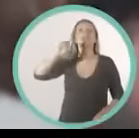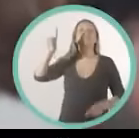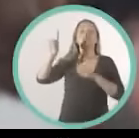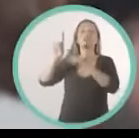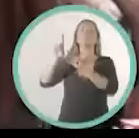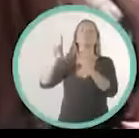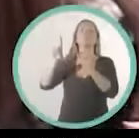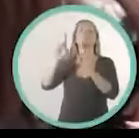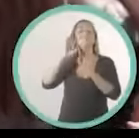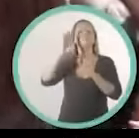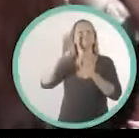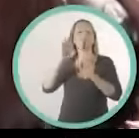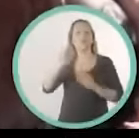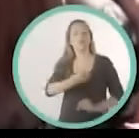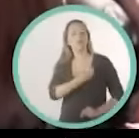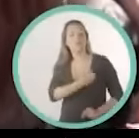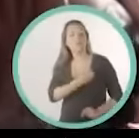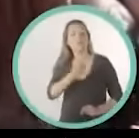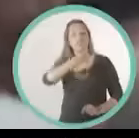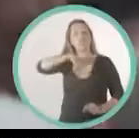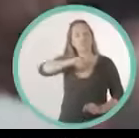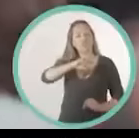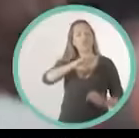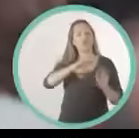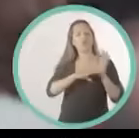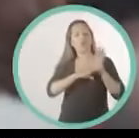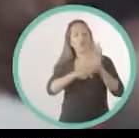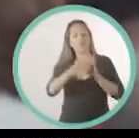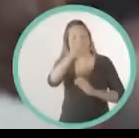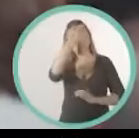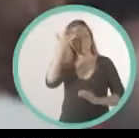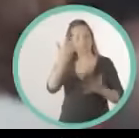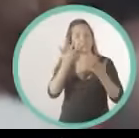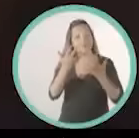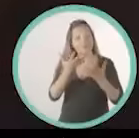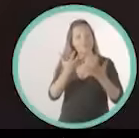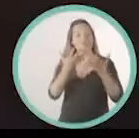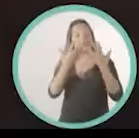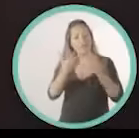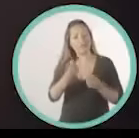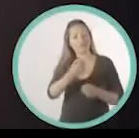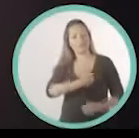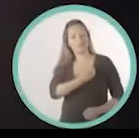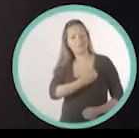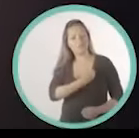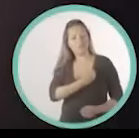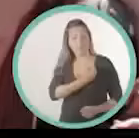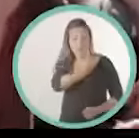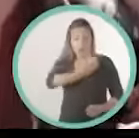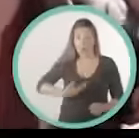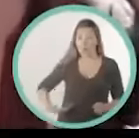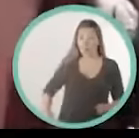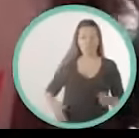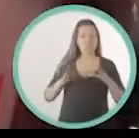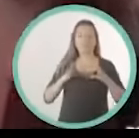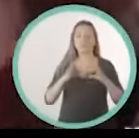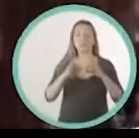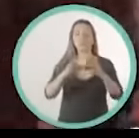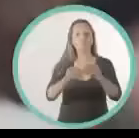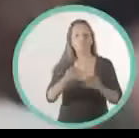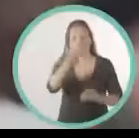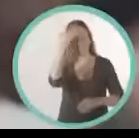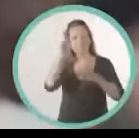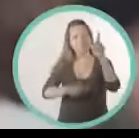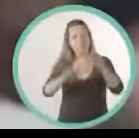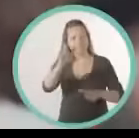pertence a vida e nós escolhemos candidatos que defendem a vida para o povo, a vida para todos. Então, quem quer governar para todos